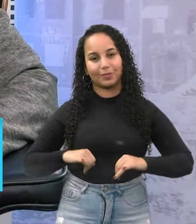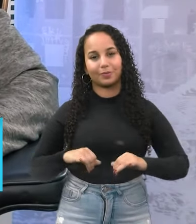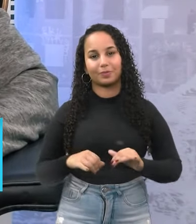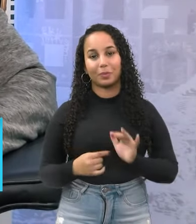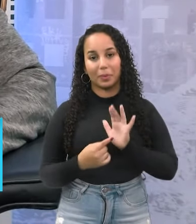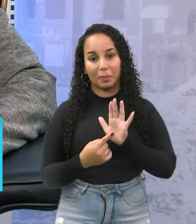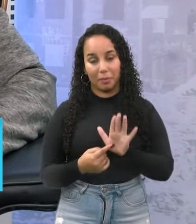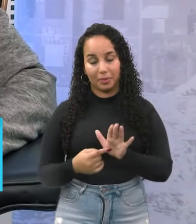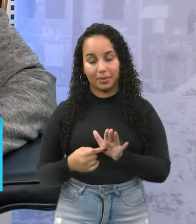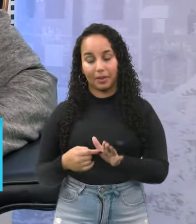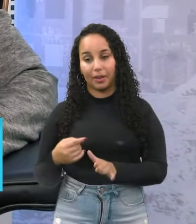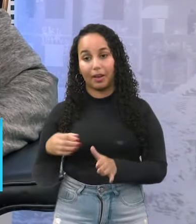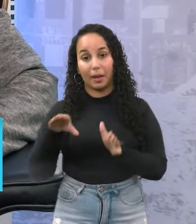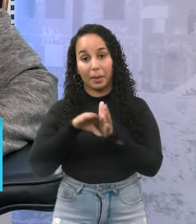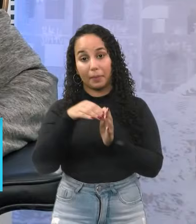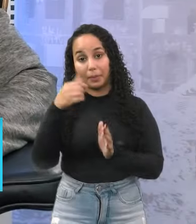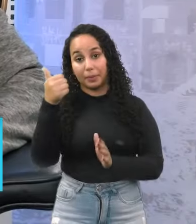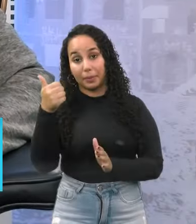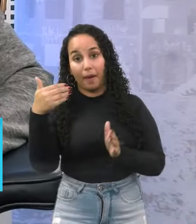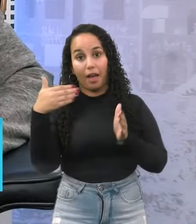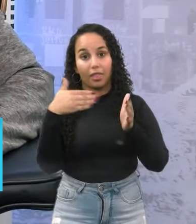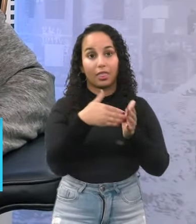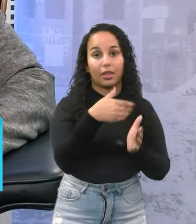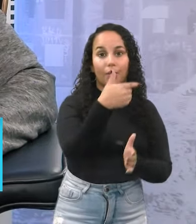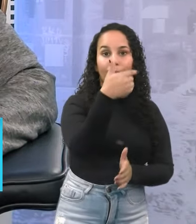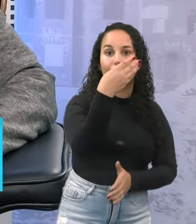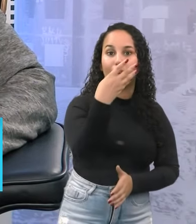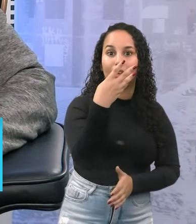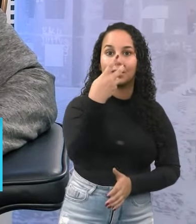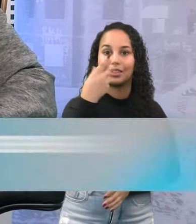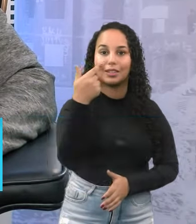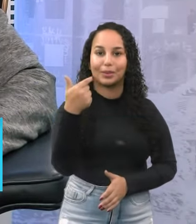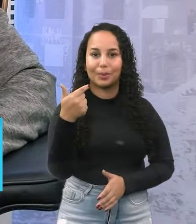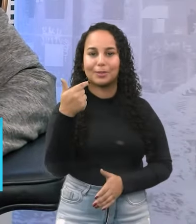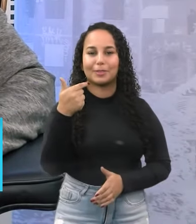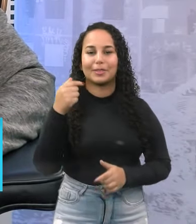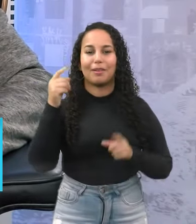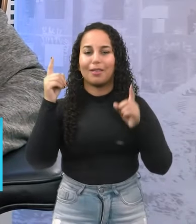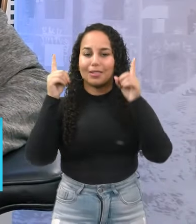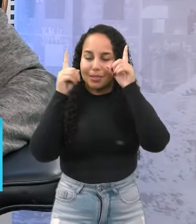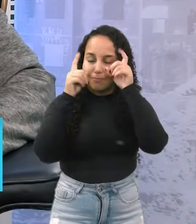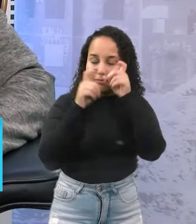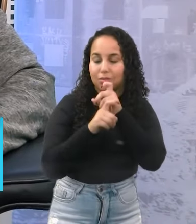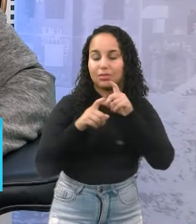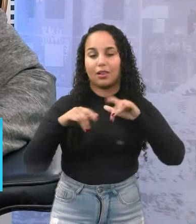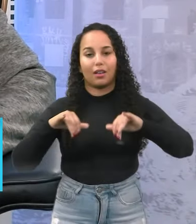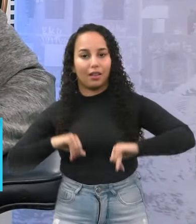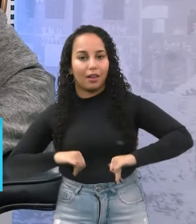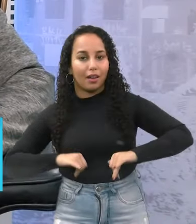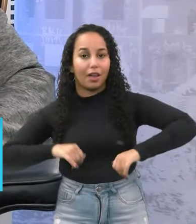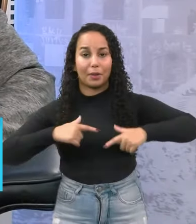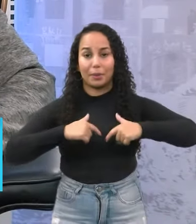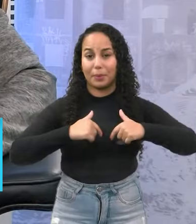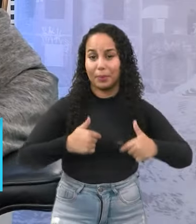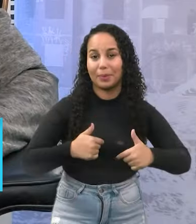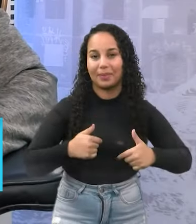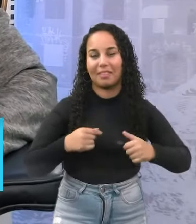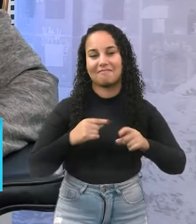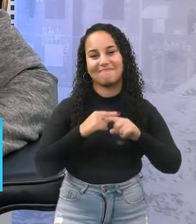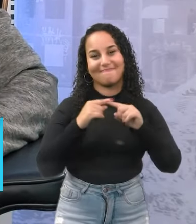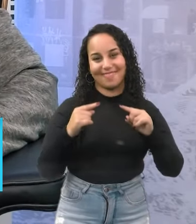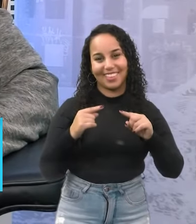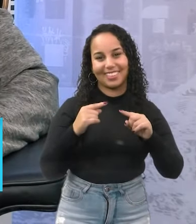e vitórias. Do capítulo 1 até o 41, lutas, e o 42, só vitórias. Deus